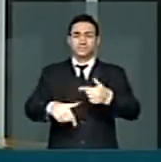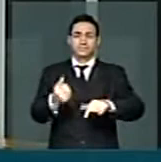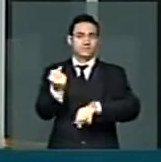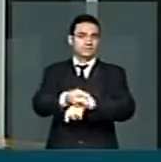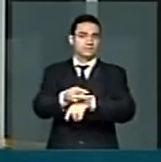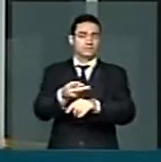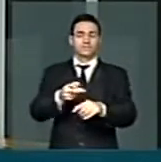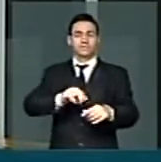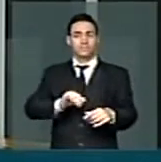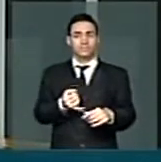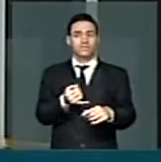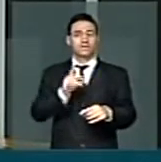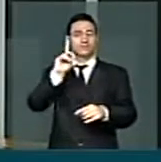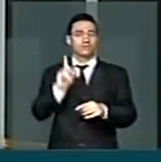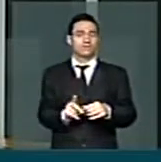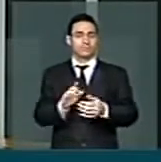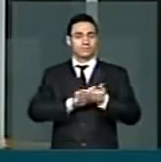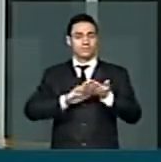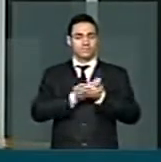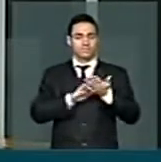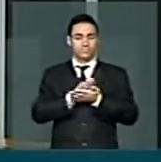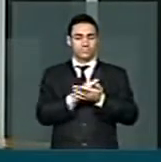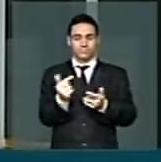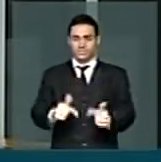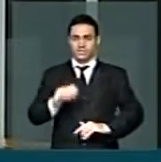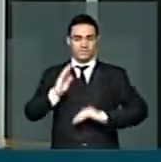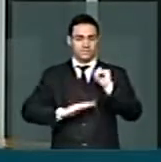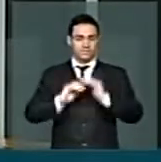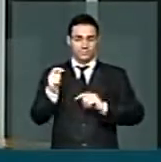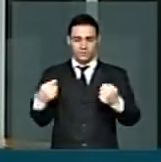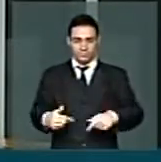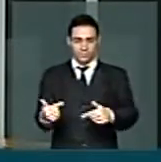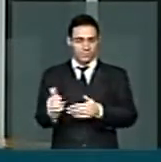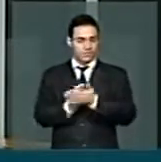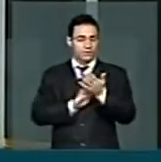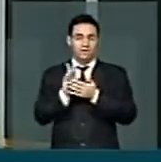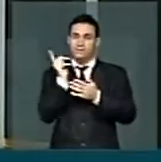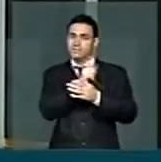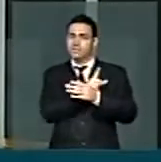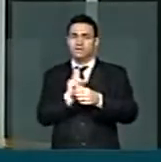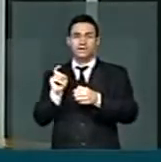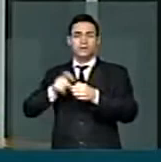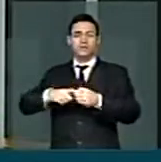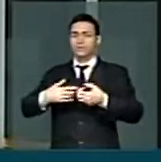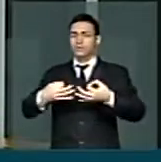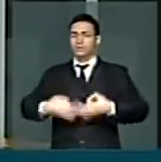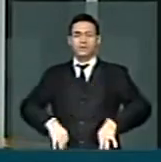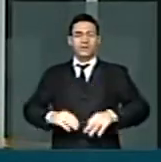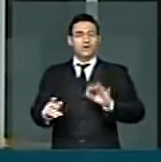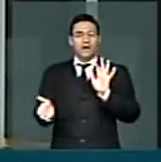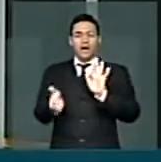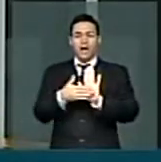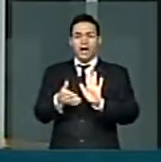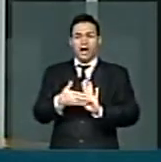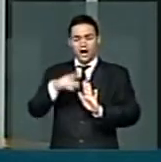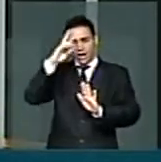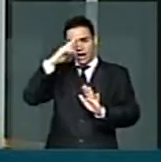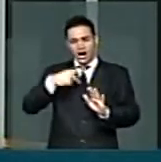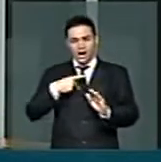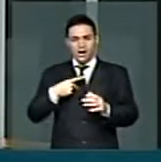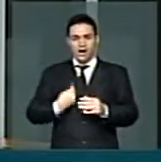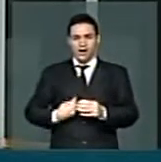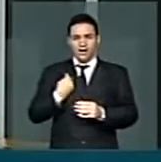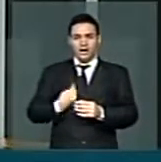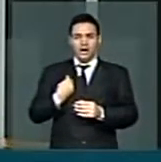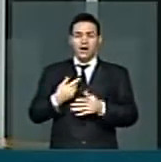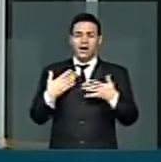de oportunidades e de direitos, incapacitados, portanto, de reconstruir com dignidade a própria vida. Desde